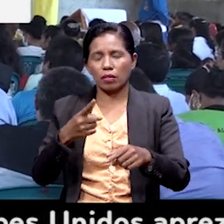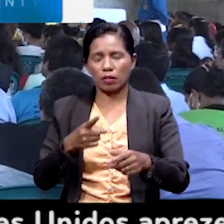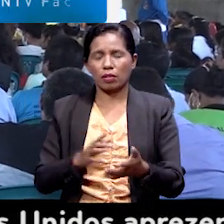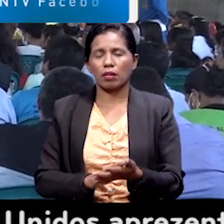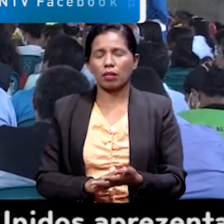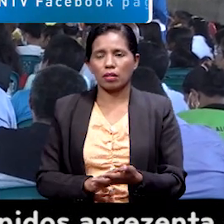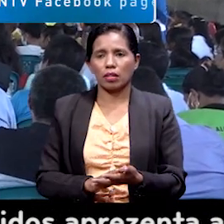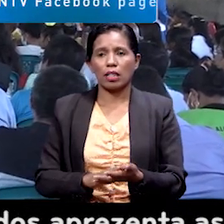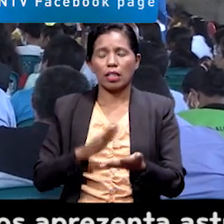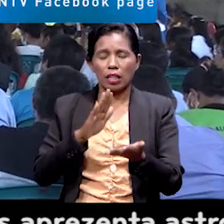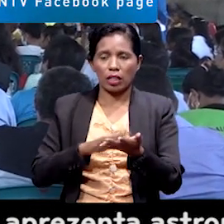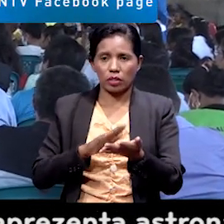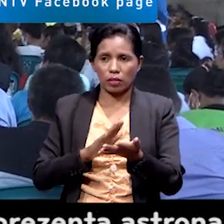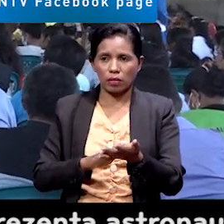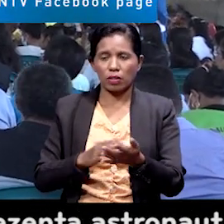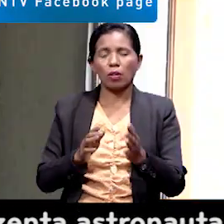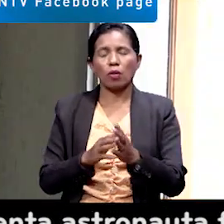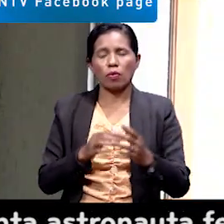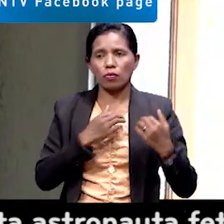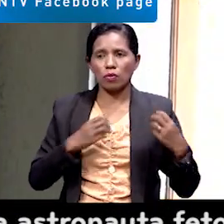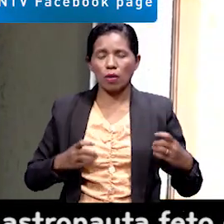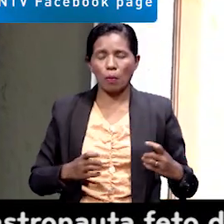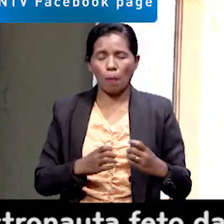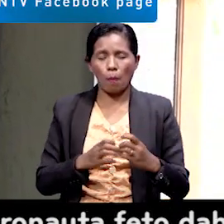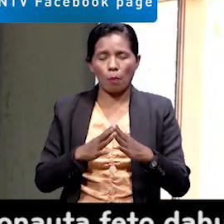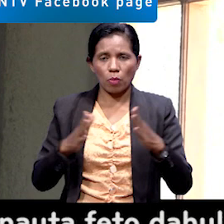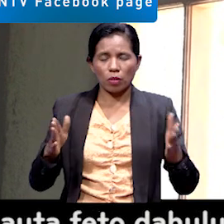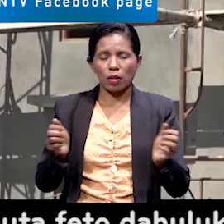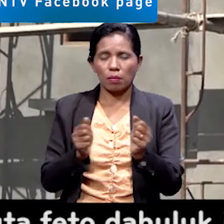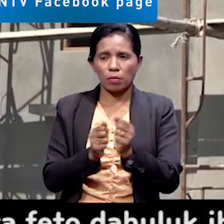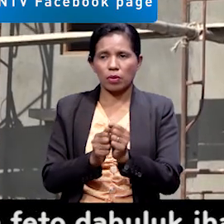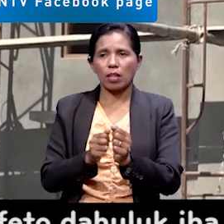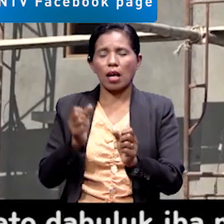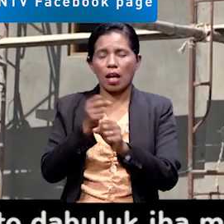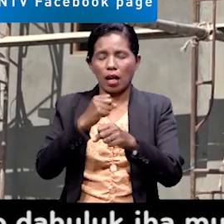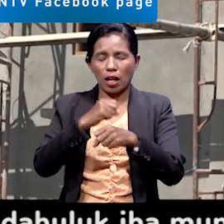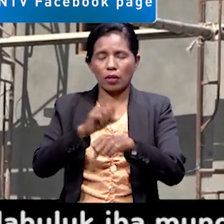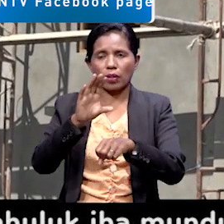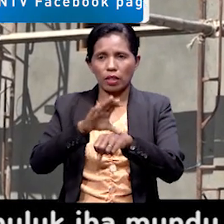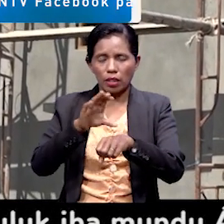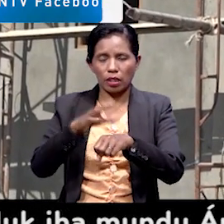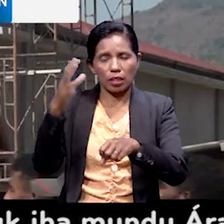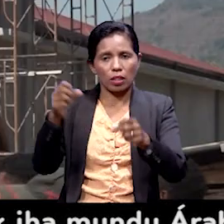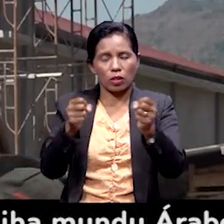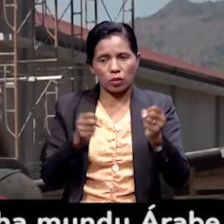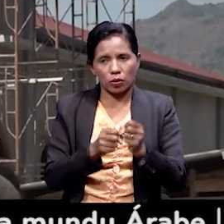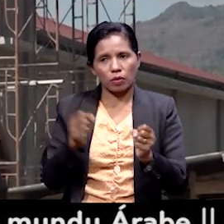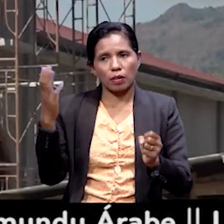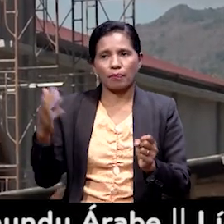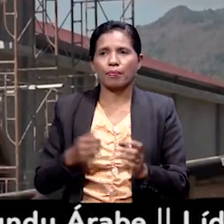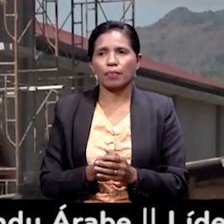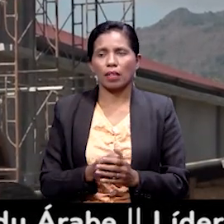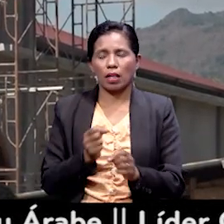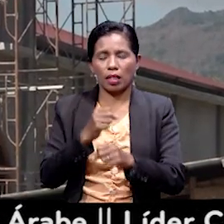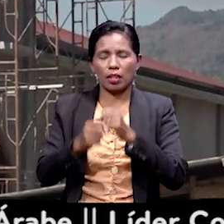salesiano don Bosco sira nebema kofuan bot hamutu ko komunidade Waimori hari ona igreja ia suku referem konstrusaun igreja ne hahu